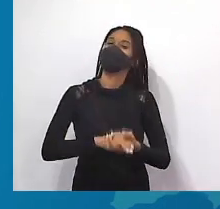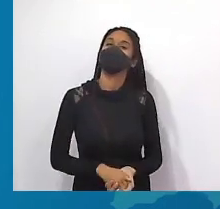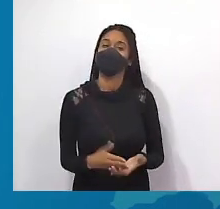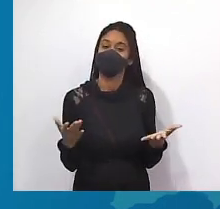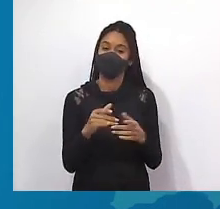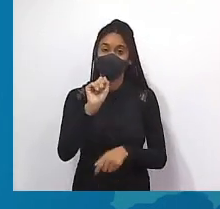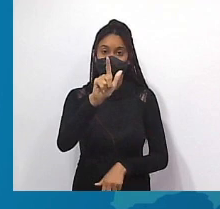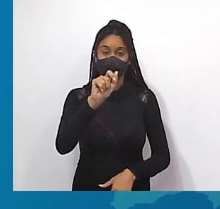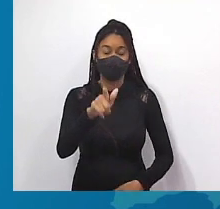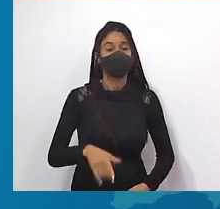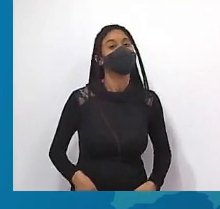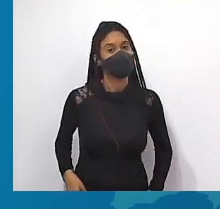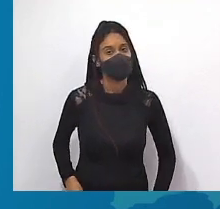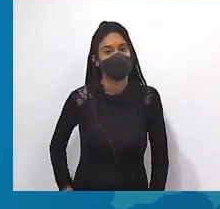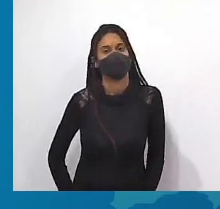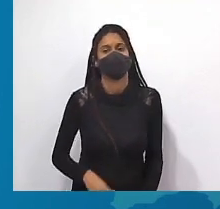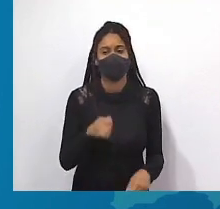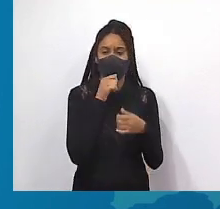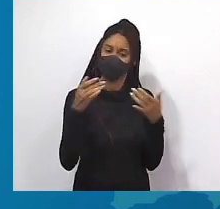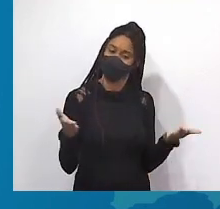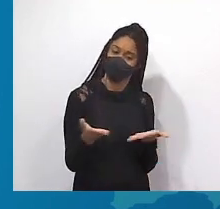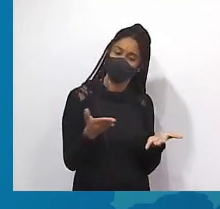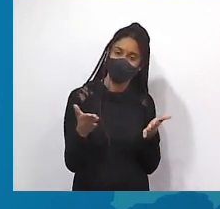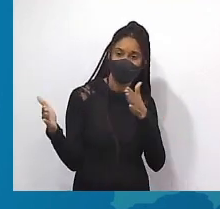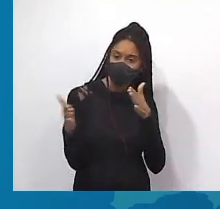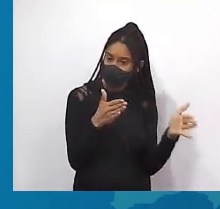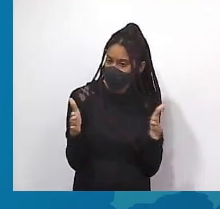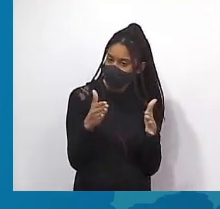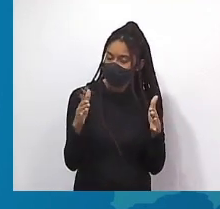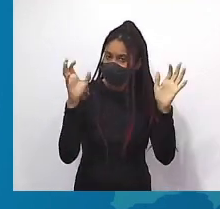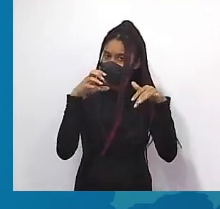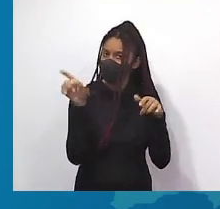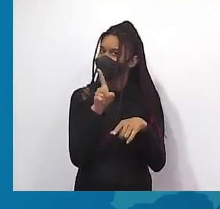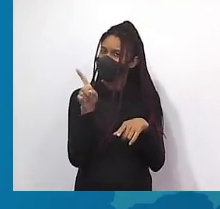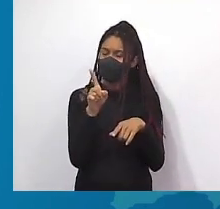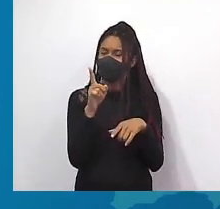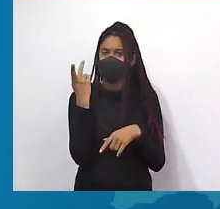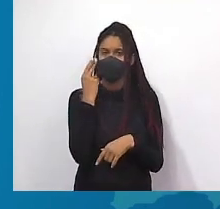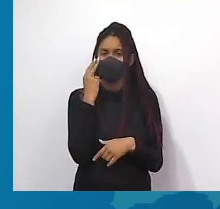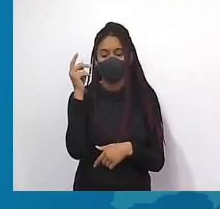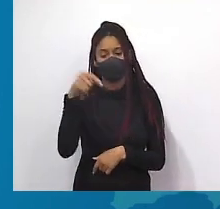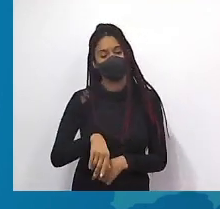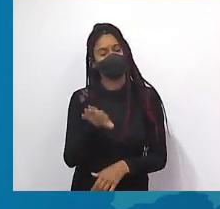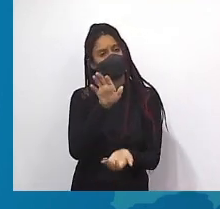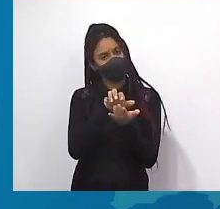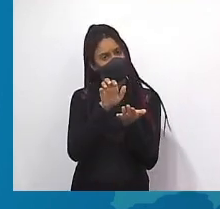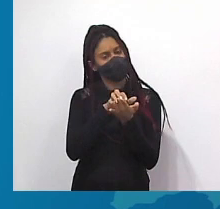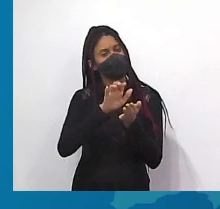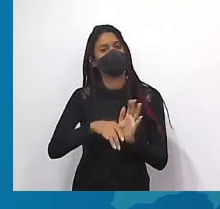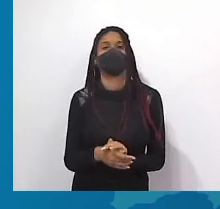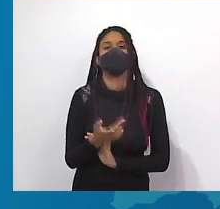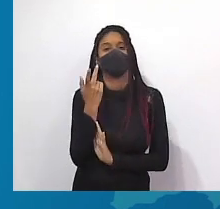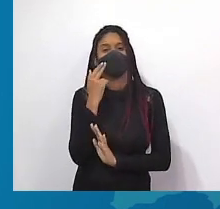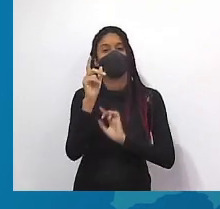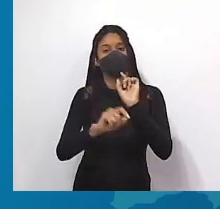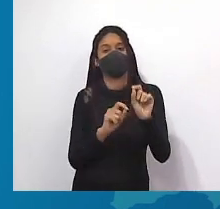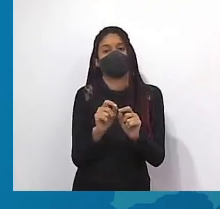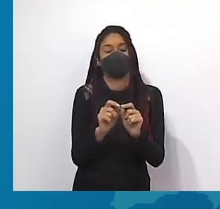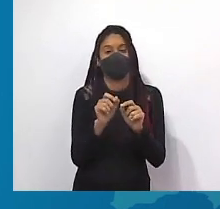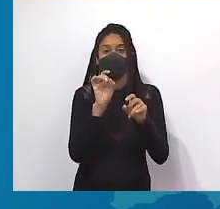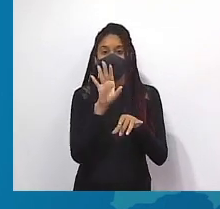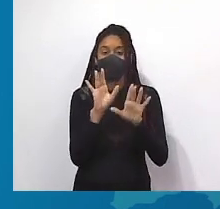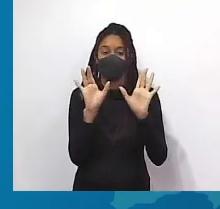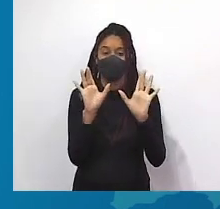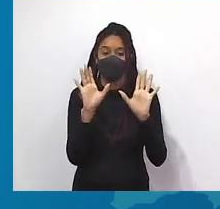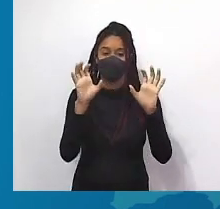mês de agosto e ainda agora a gente está em período de chuva, o que não é normal. Para a gente aqui de Pernambuco, o comum geralmente só é